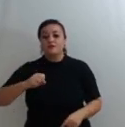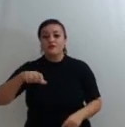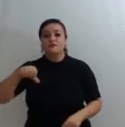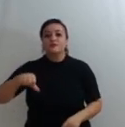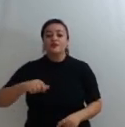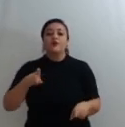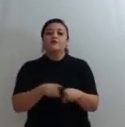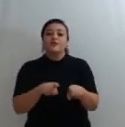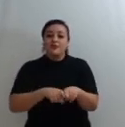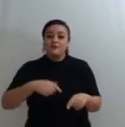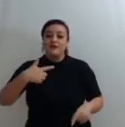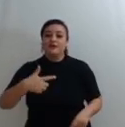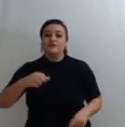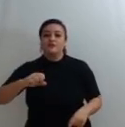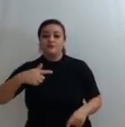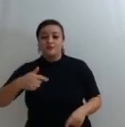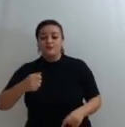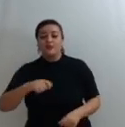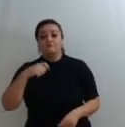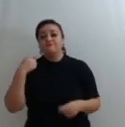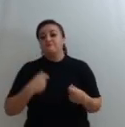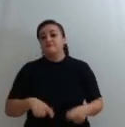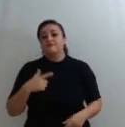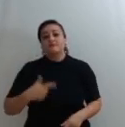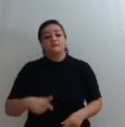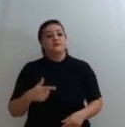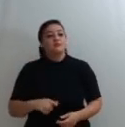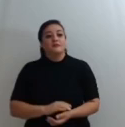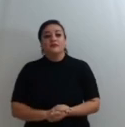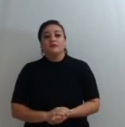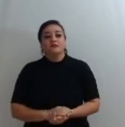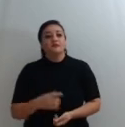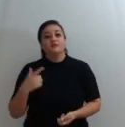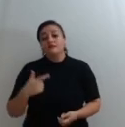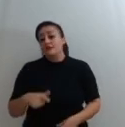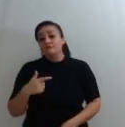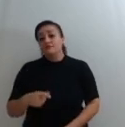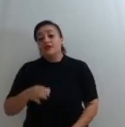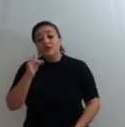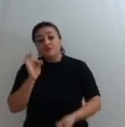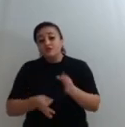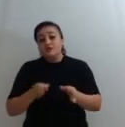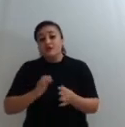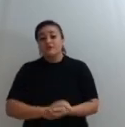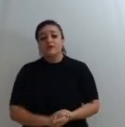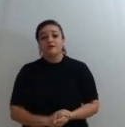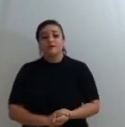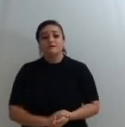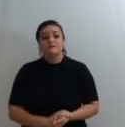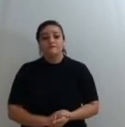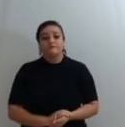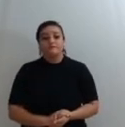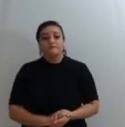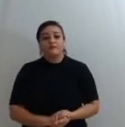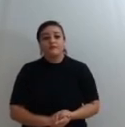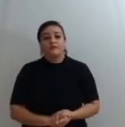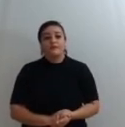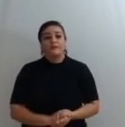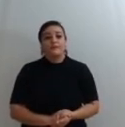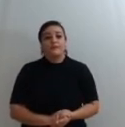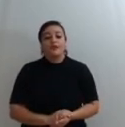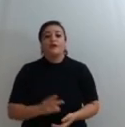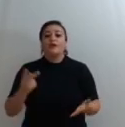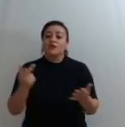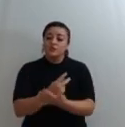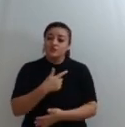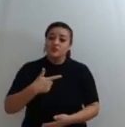2020, sem que nós tenhamos ultrapassado a fase do 422. E há que se falar que realmente a pronúncia aconteceu em 2018, mas